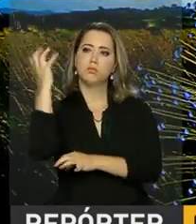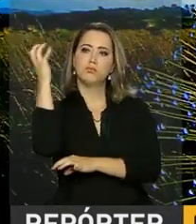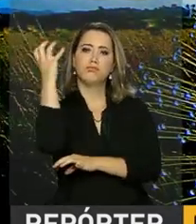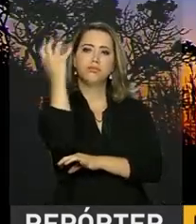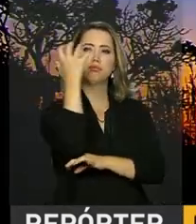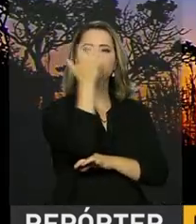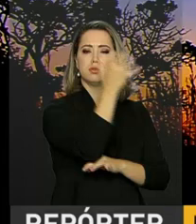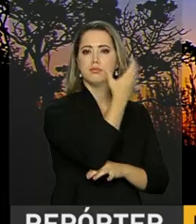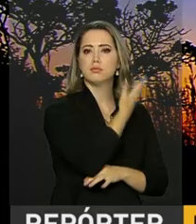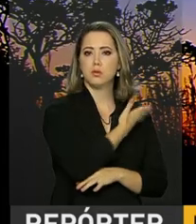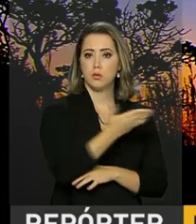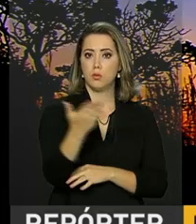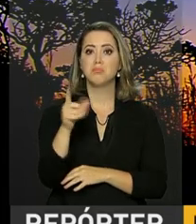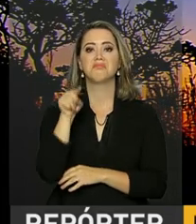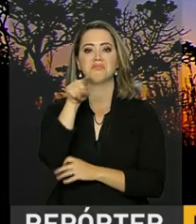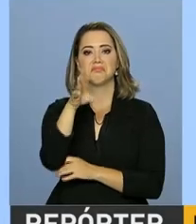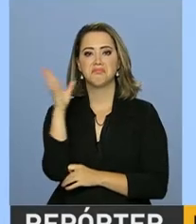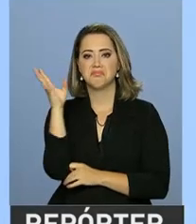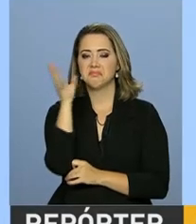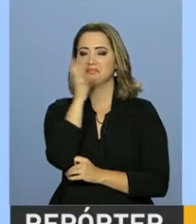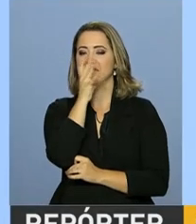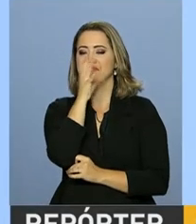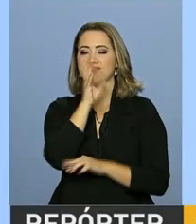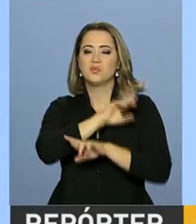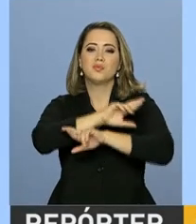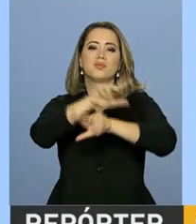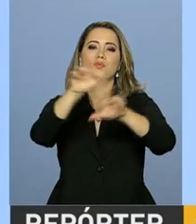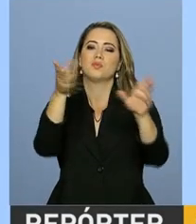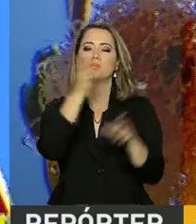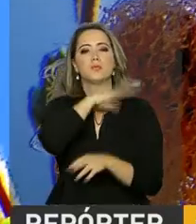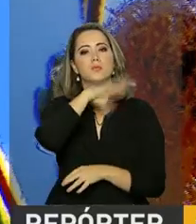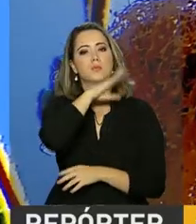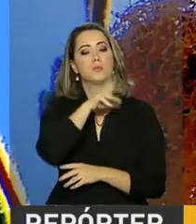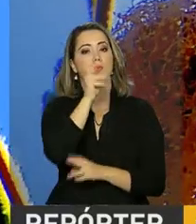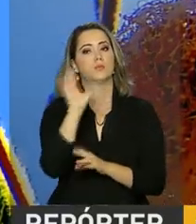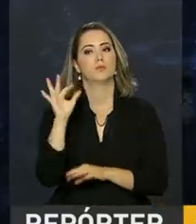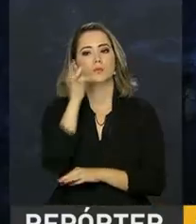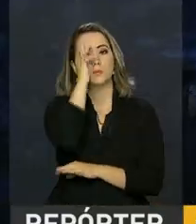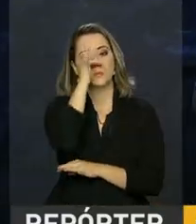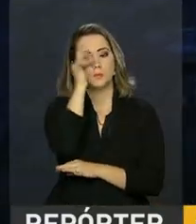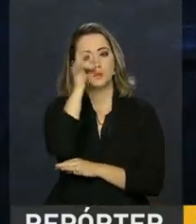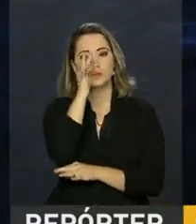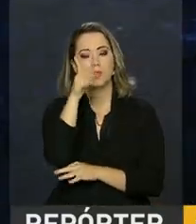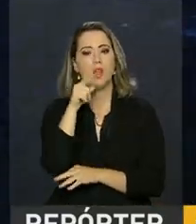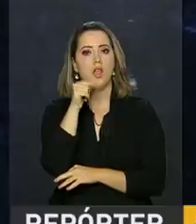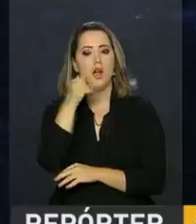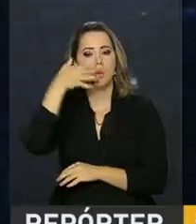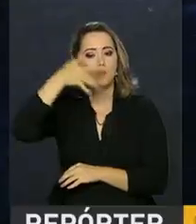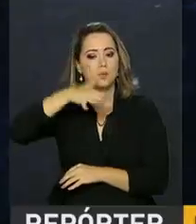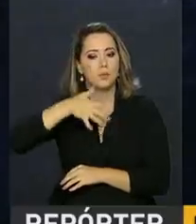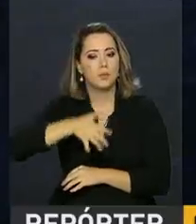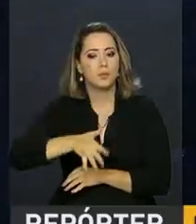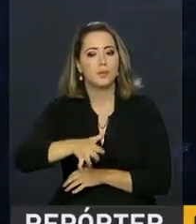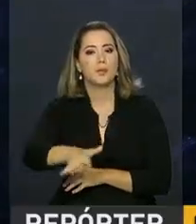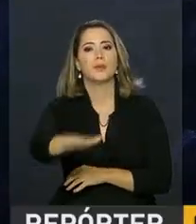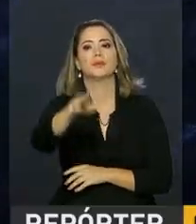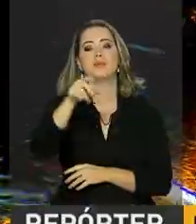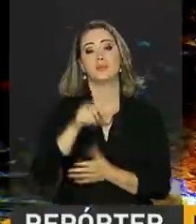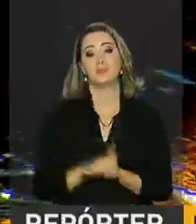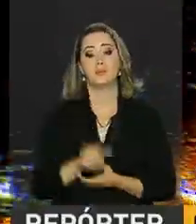dos Veadeiros um espaço que encanta pela variedade de animais vegetação e águas cristalinas de